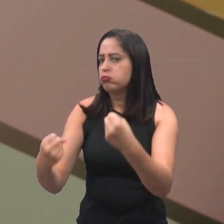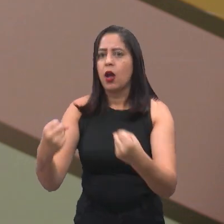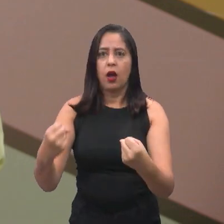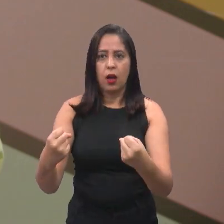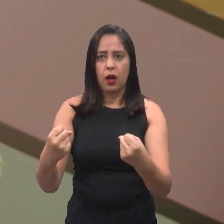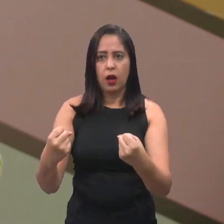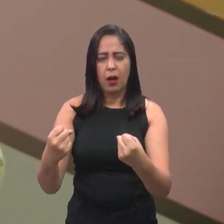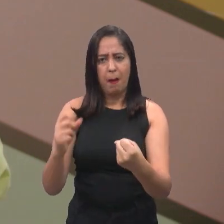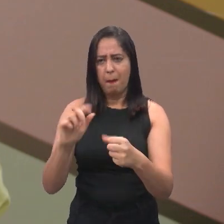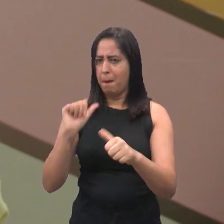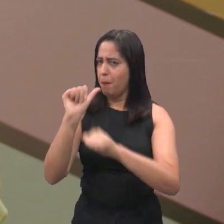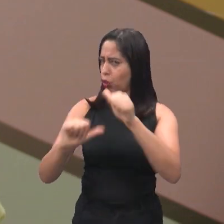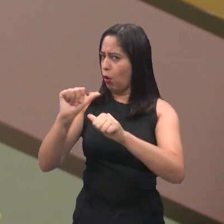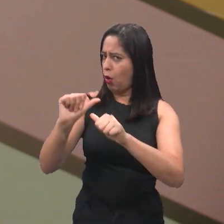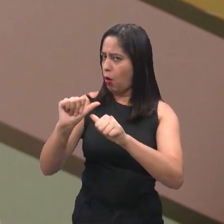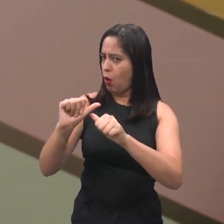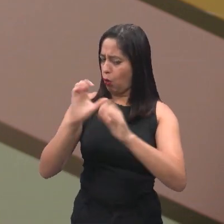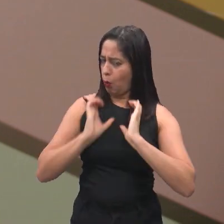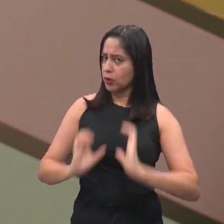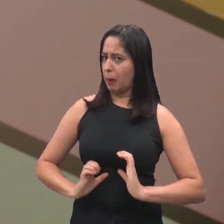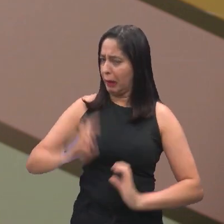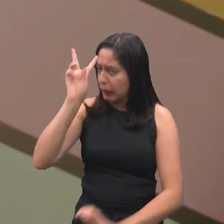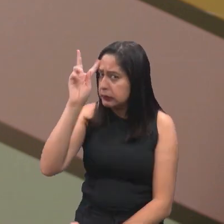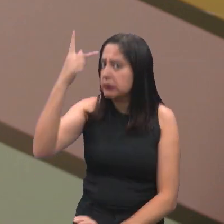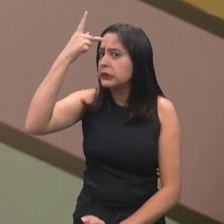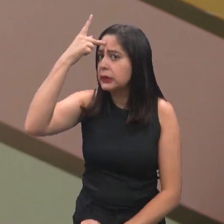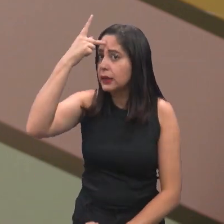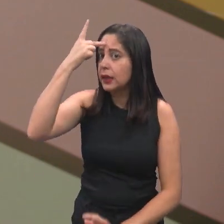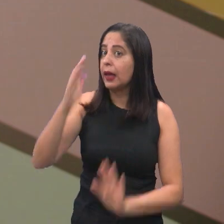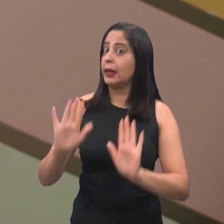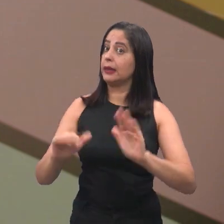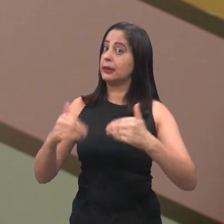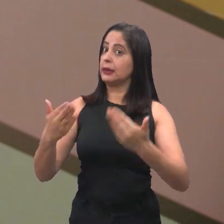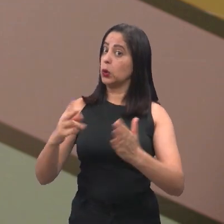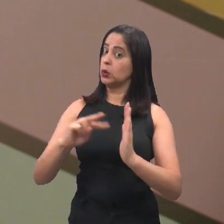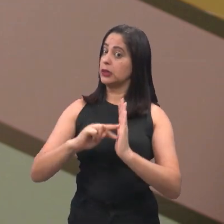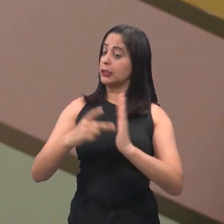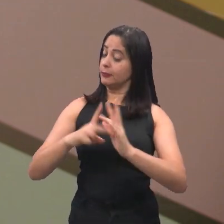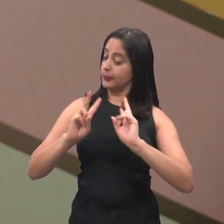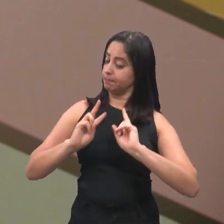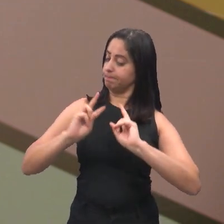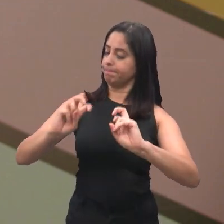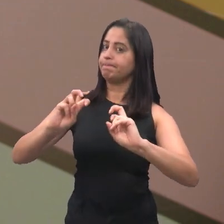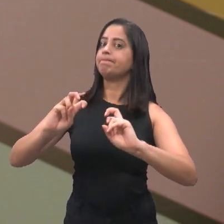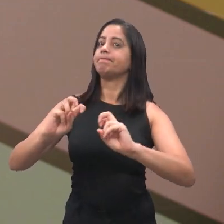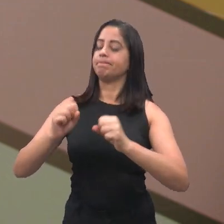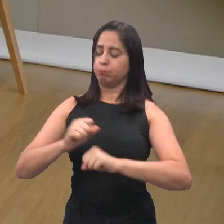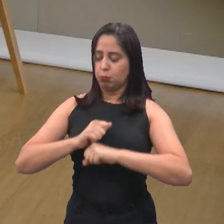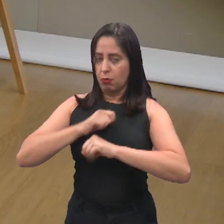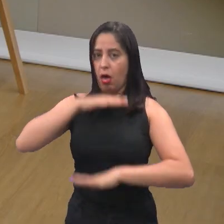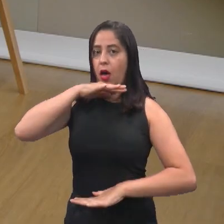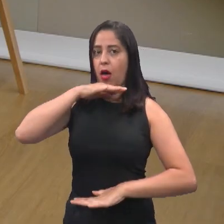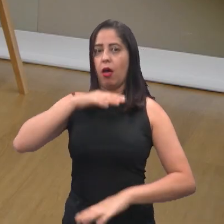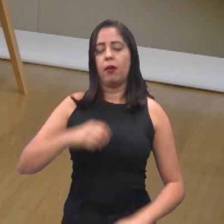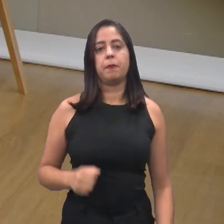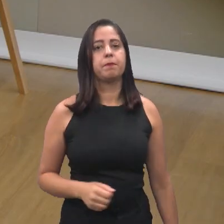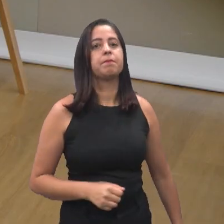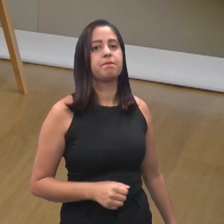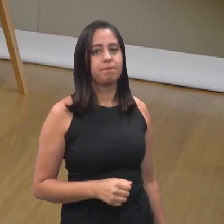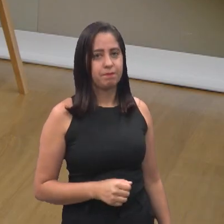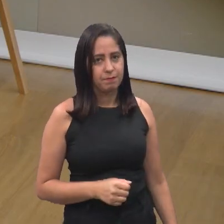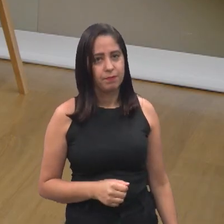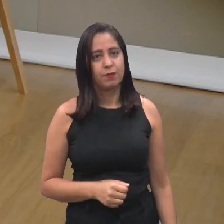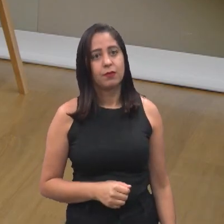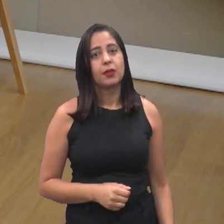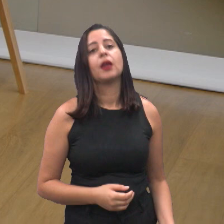vezes drasticamente, né, é interessante para sinalizar se a gente está vivendo um esgotamento. E como diferenciar o esgotamento